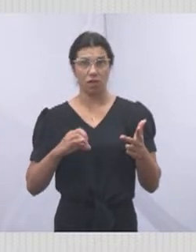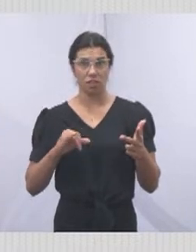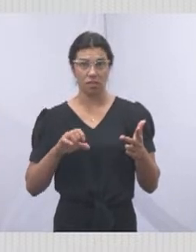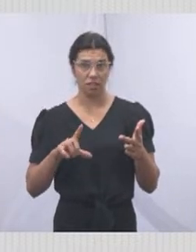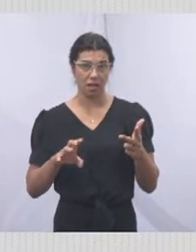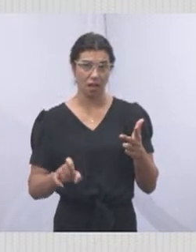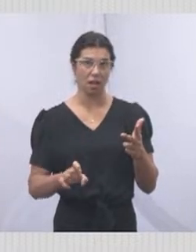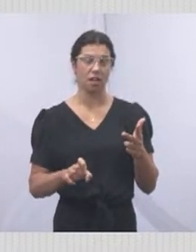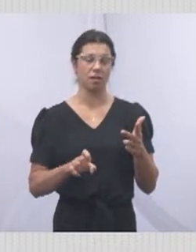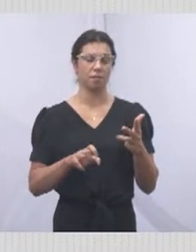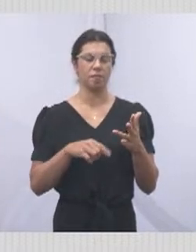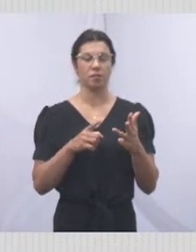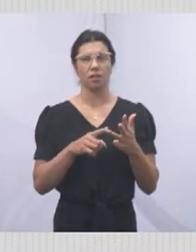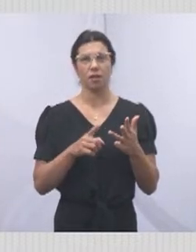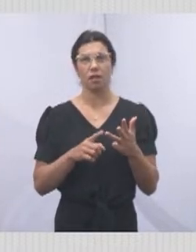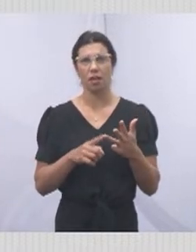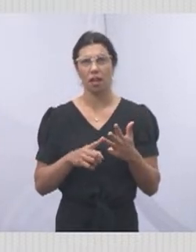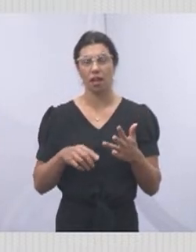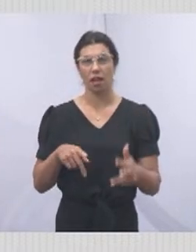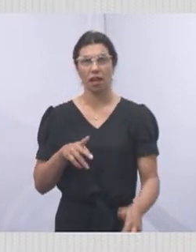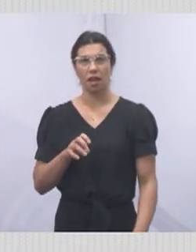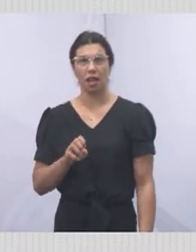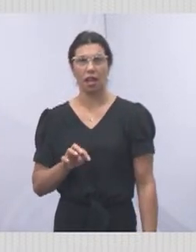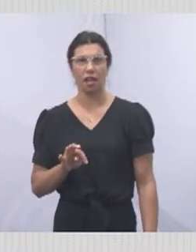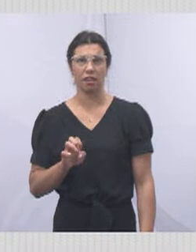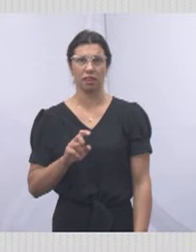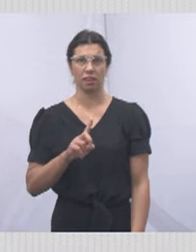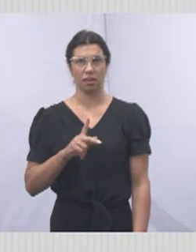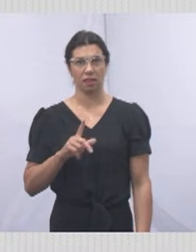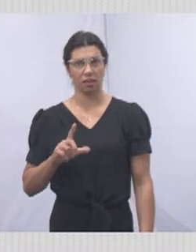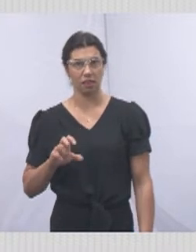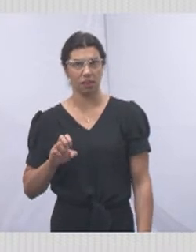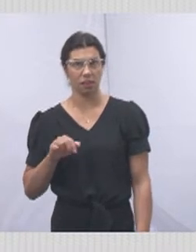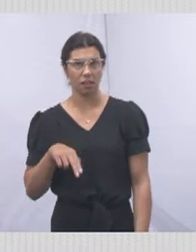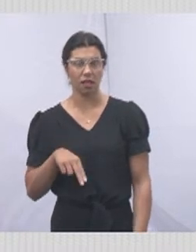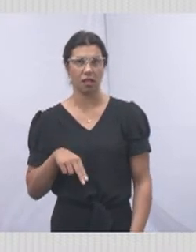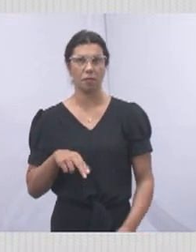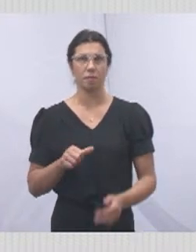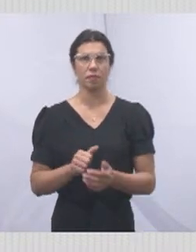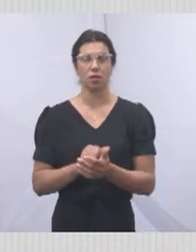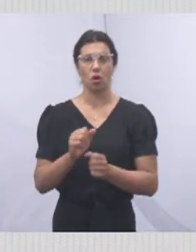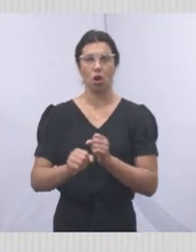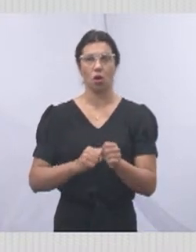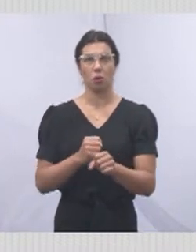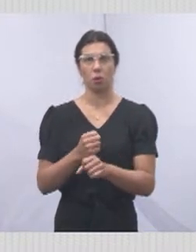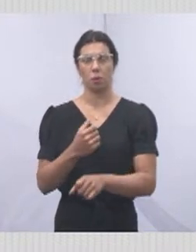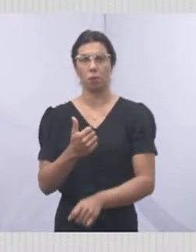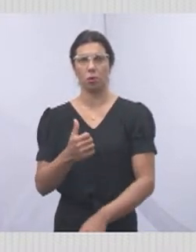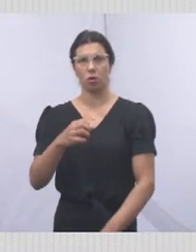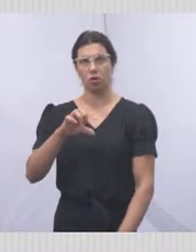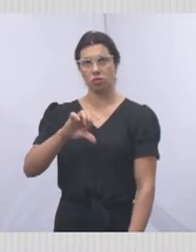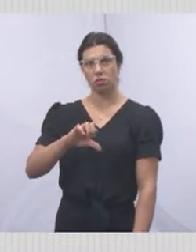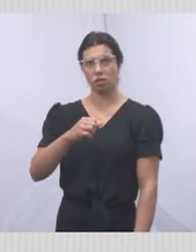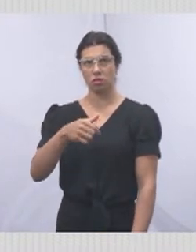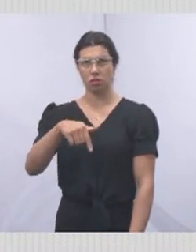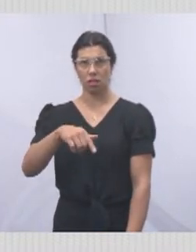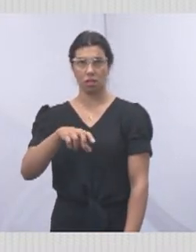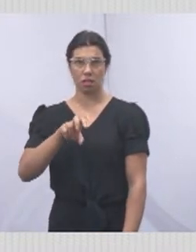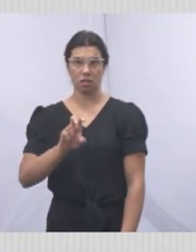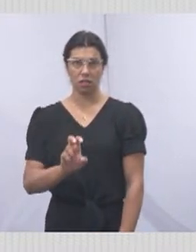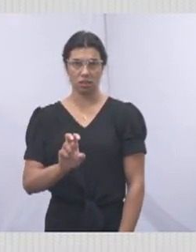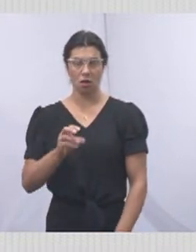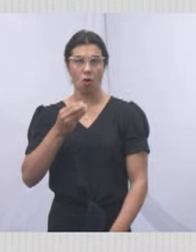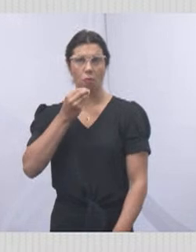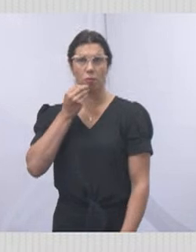pelas complexidades da vida e, em 1975, responderam ao chamado da oportunidade